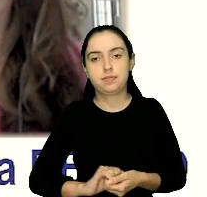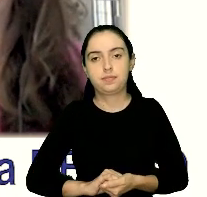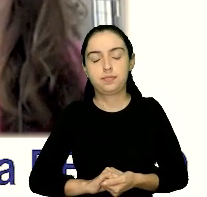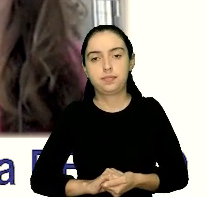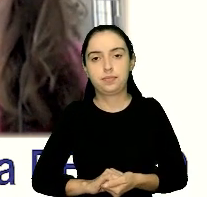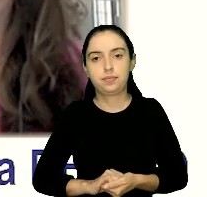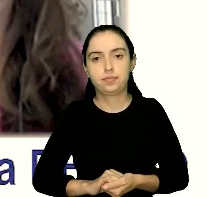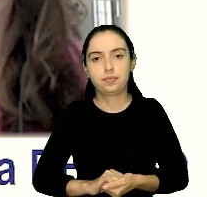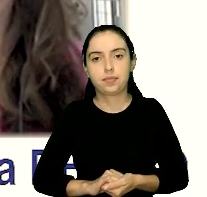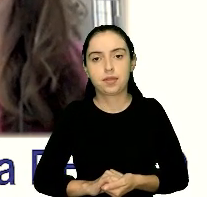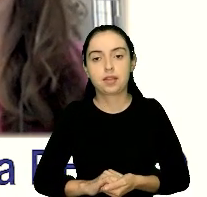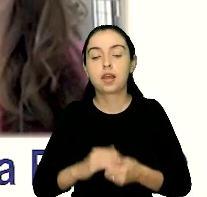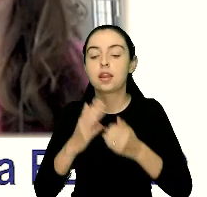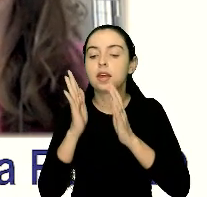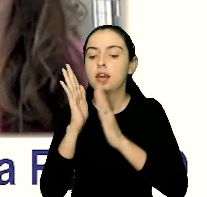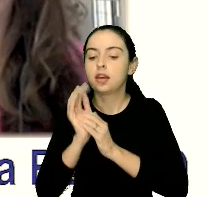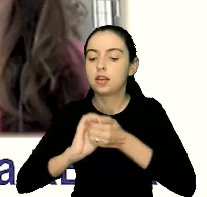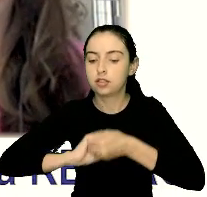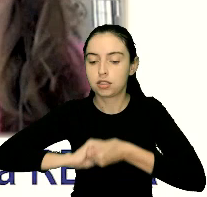também todos os nossos